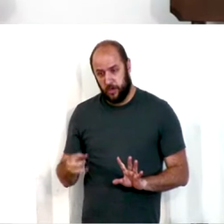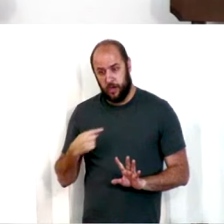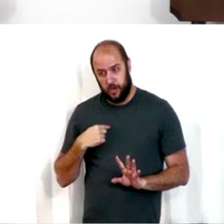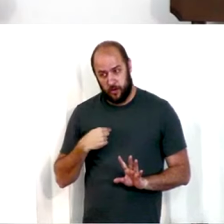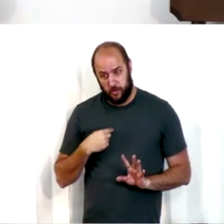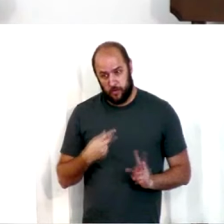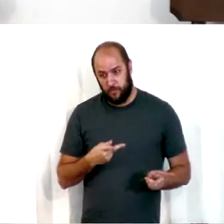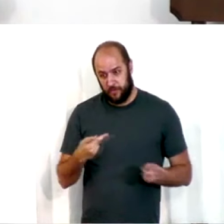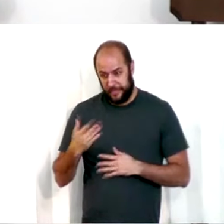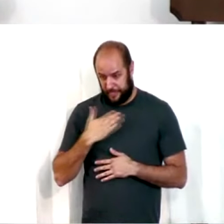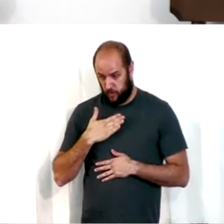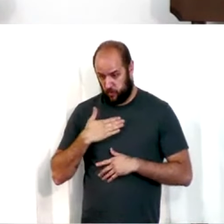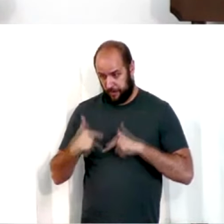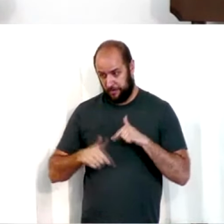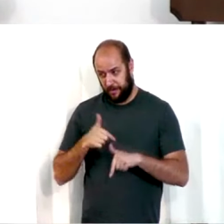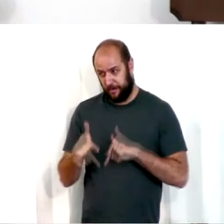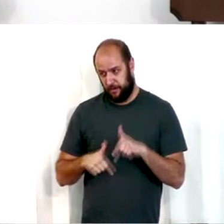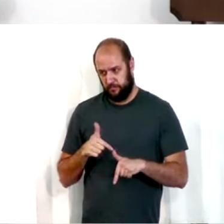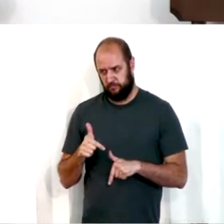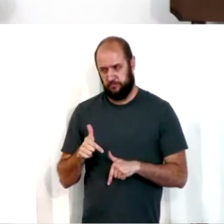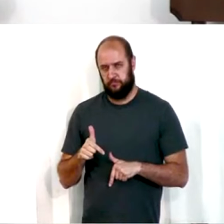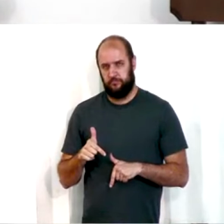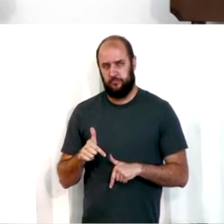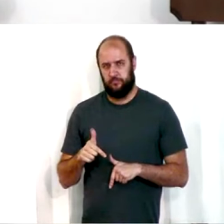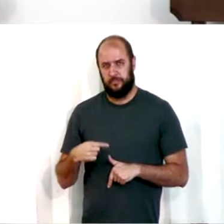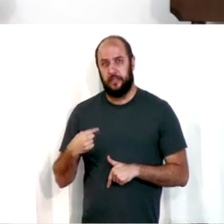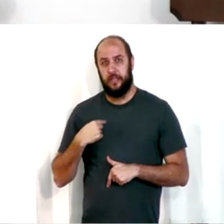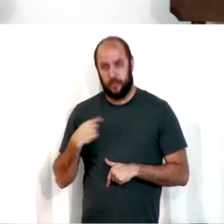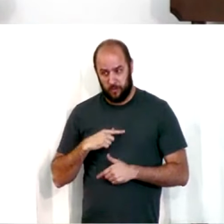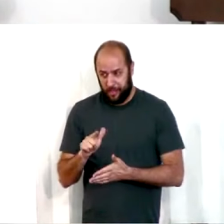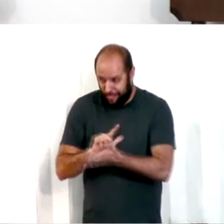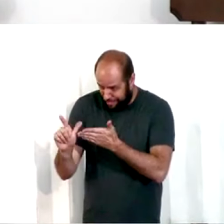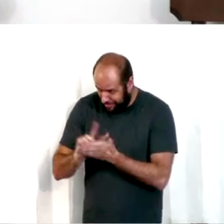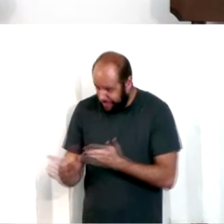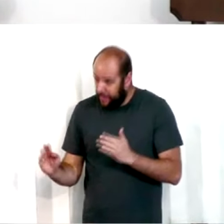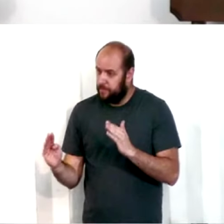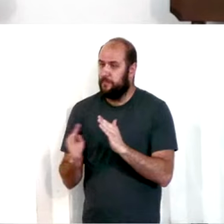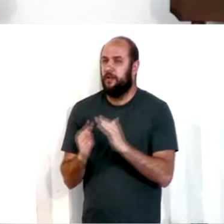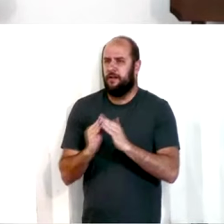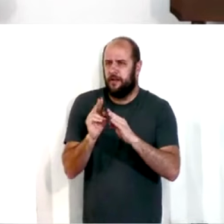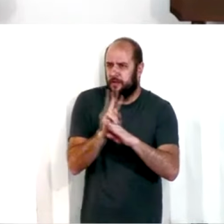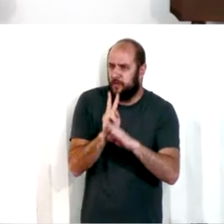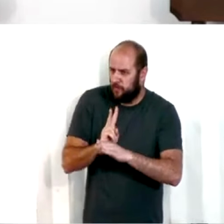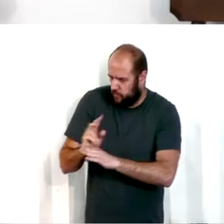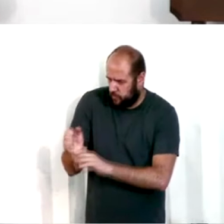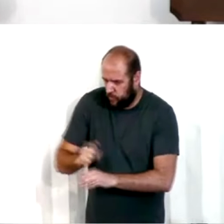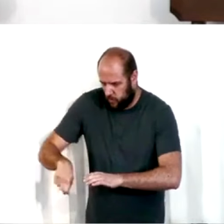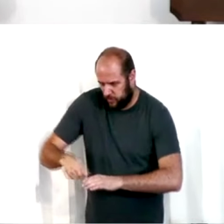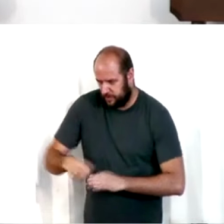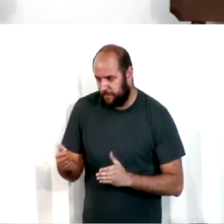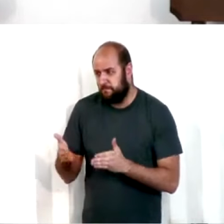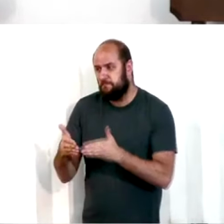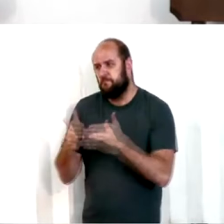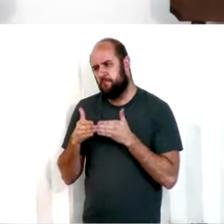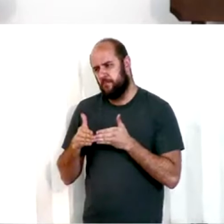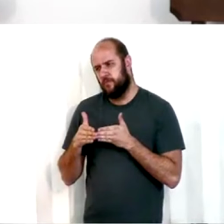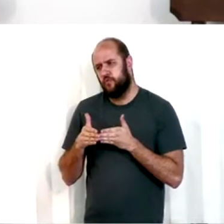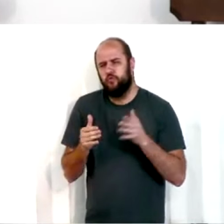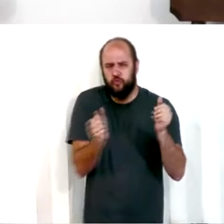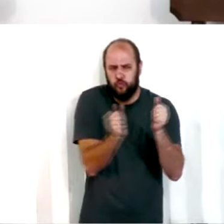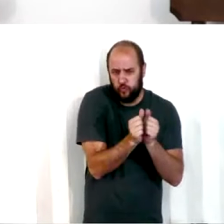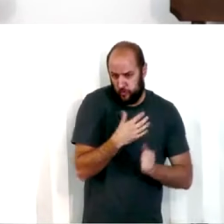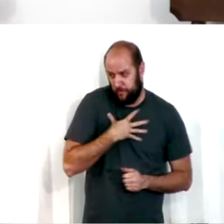oferecer o meu serviço para vocês. Eu vou limpar a casa para a senhora, eu vou cozinhar para a senhora, eu faço tudo para a senhora. Só peço uma coisa, bota o meu menino